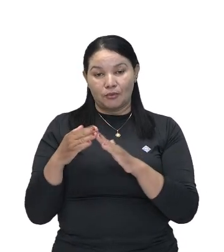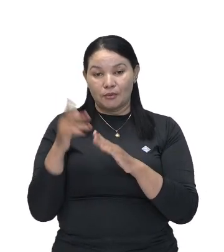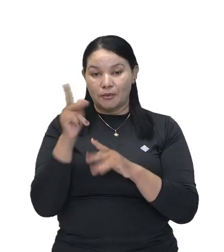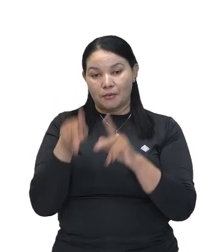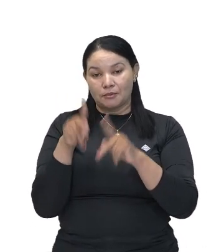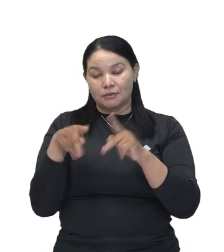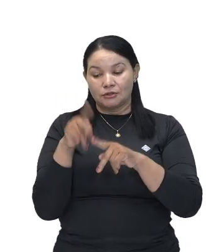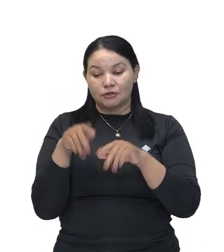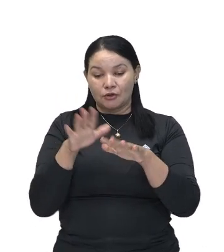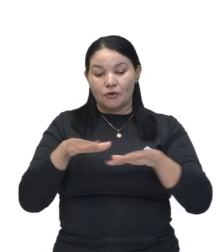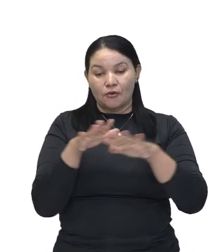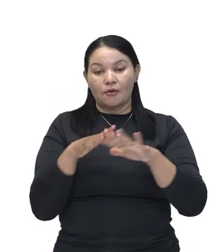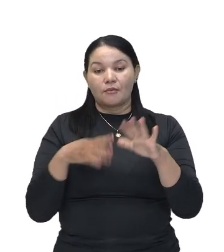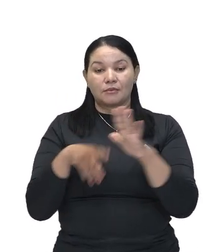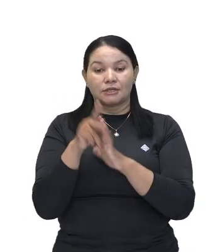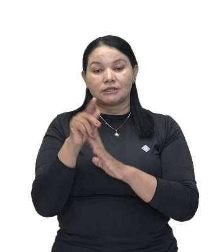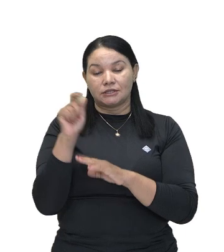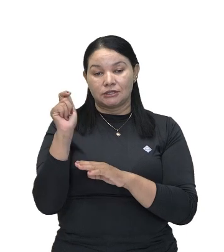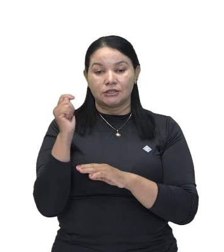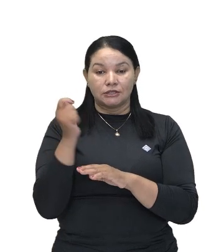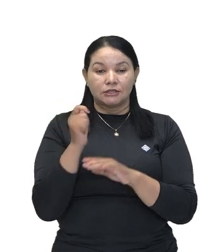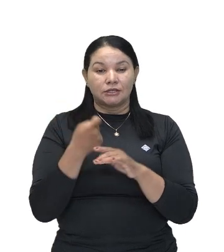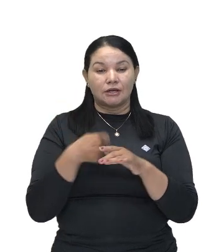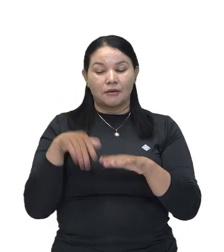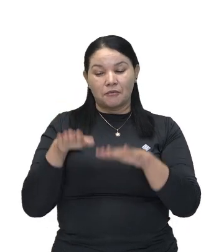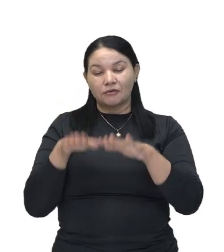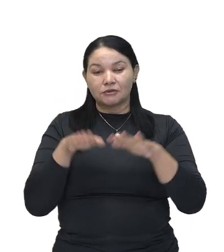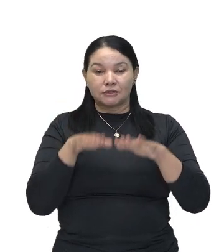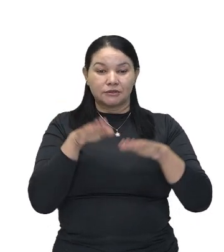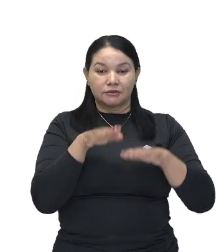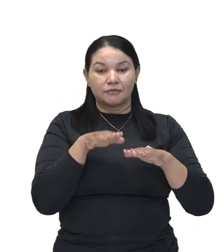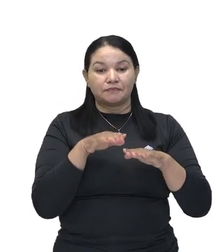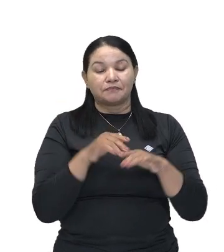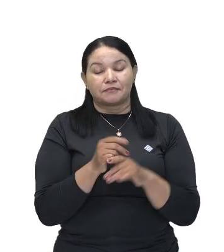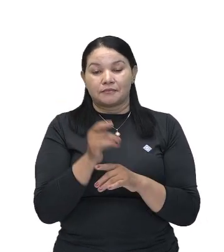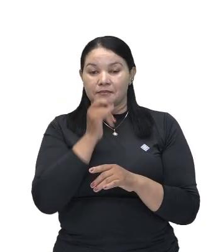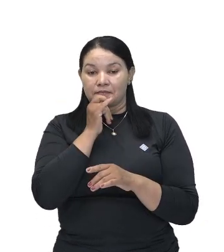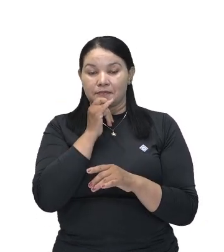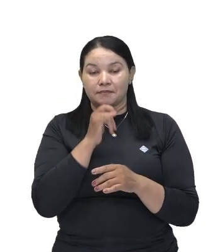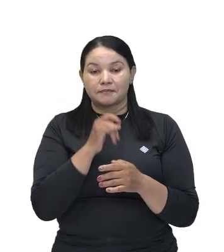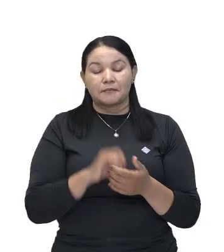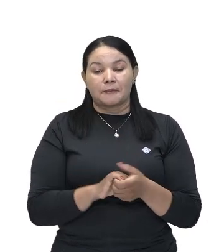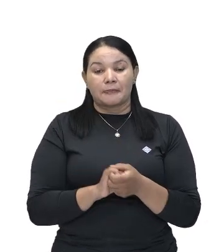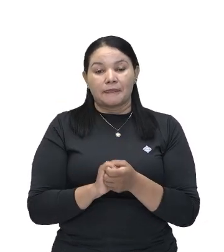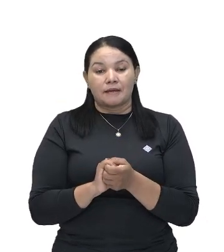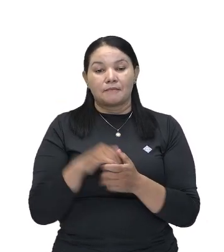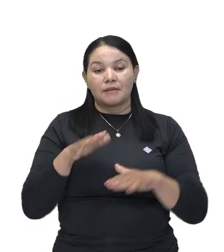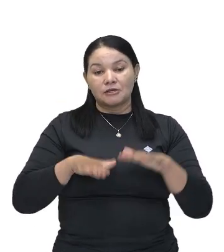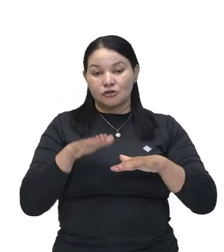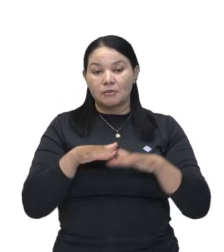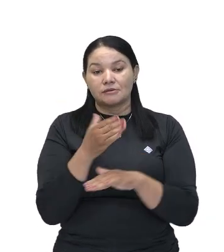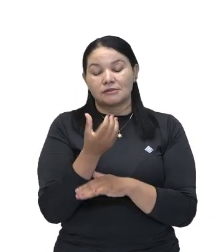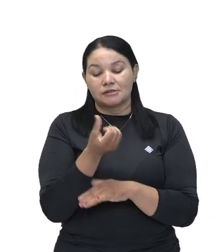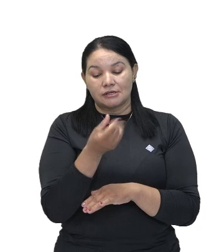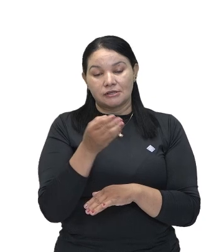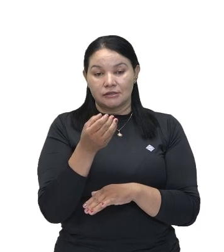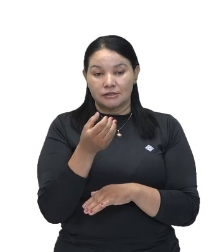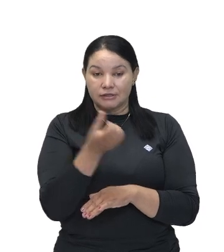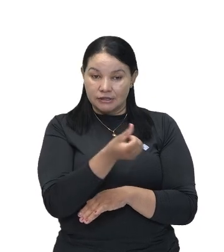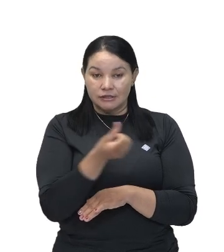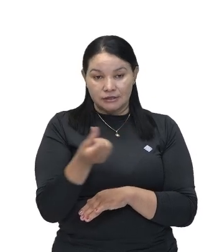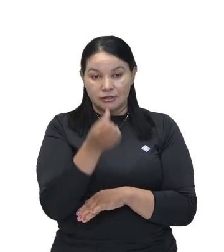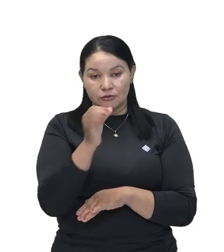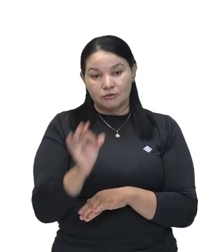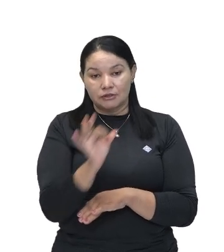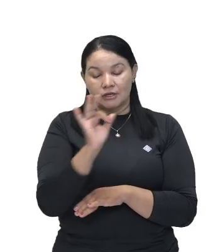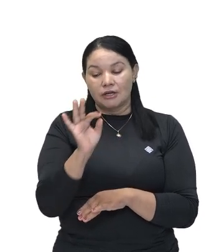argentino, ocorre de forma desigual, com aproximadamente 66% dos seus